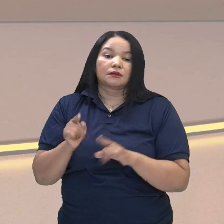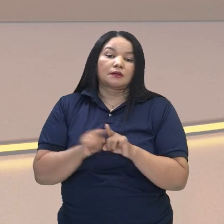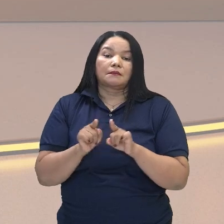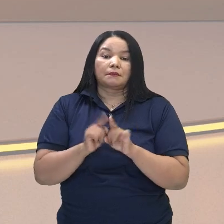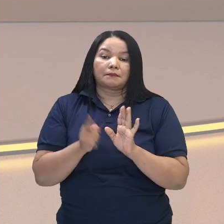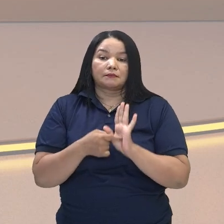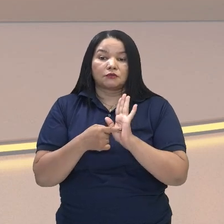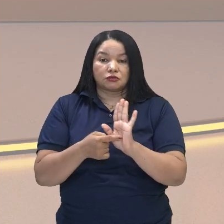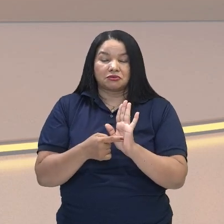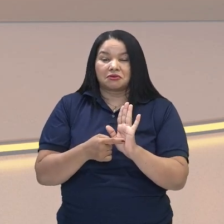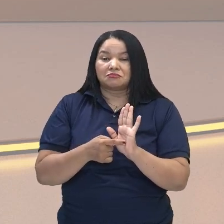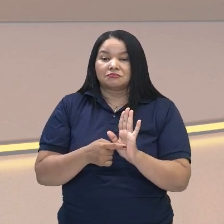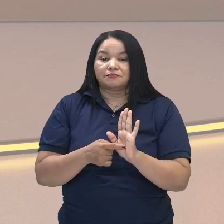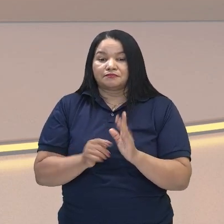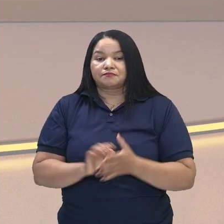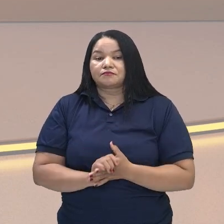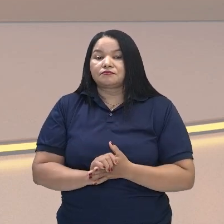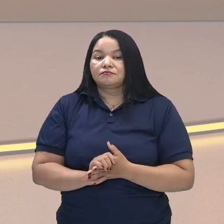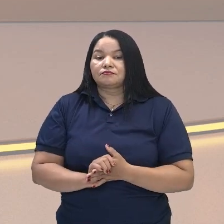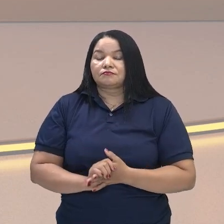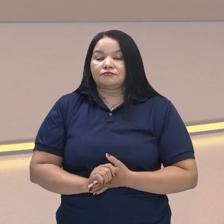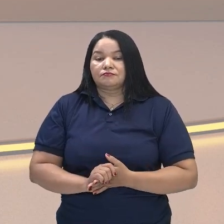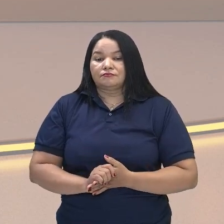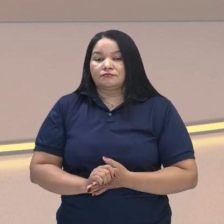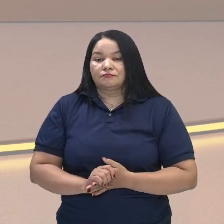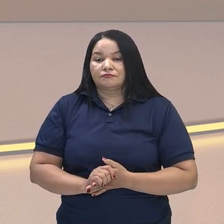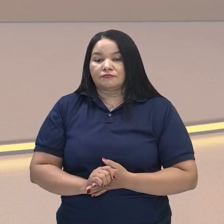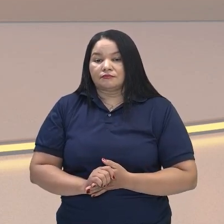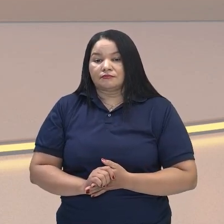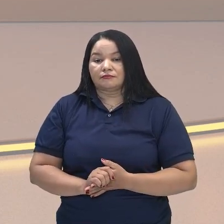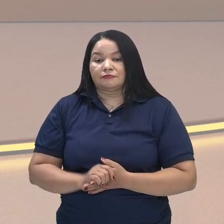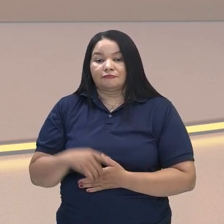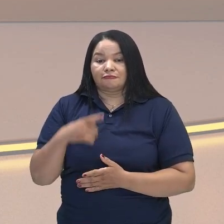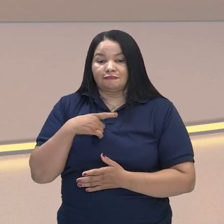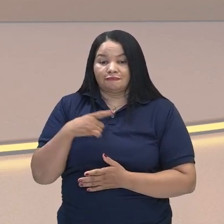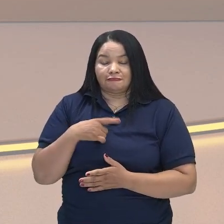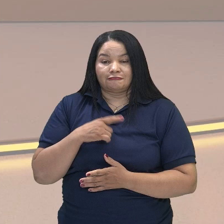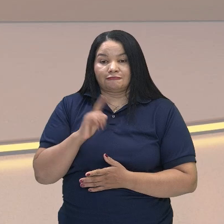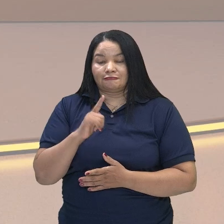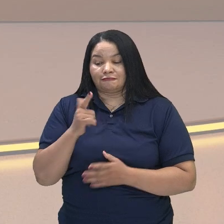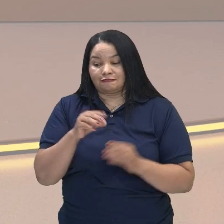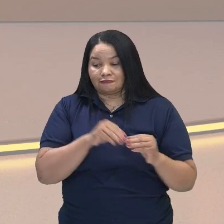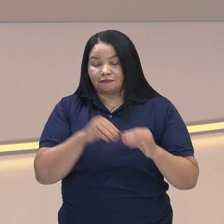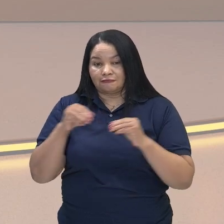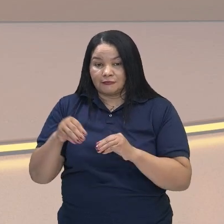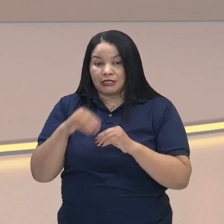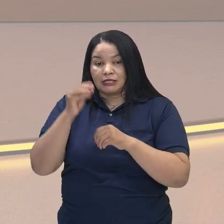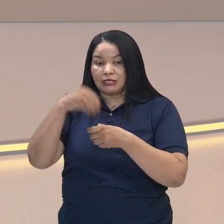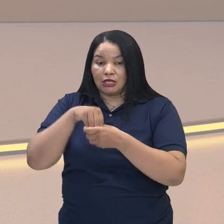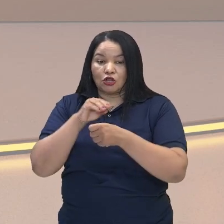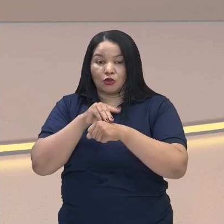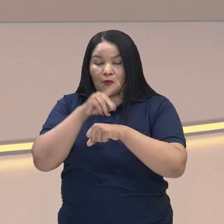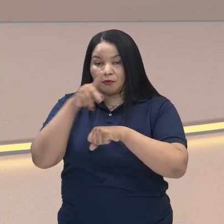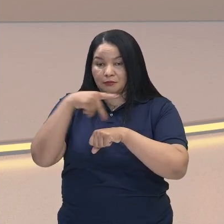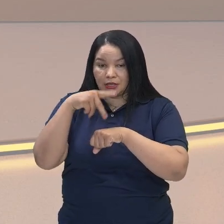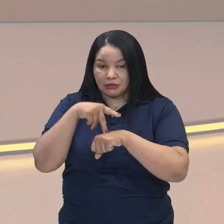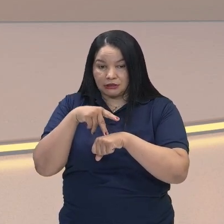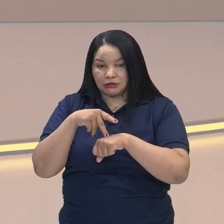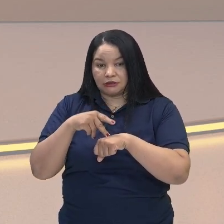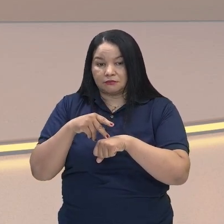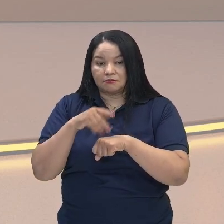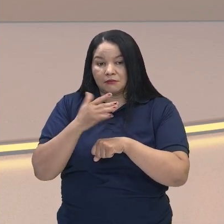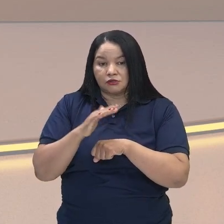gente toda essa situação. Também teremos os deslocados internos, aí com em torno